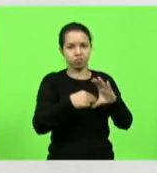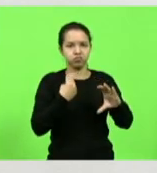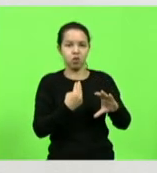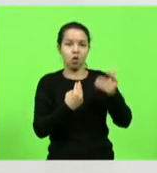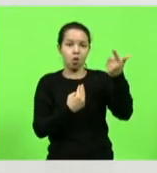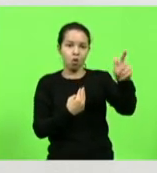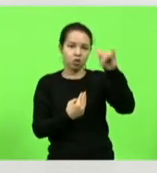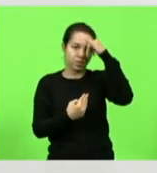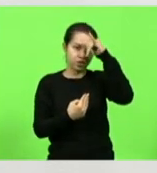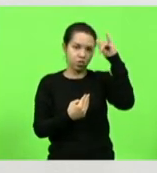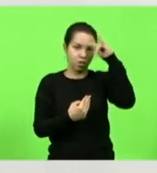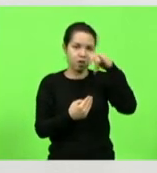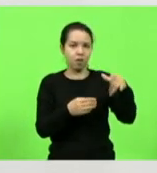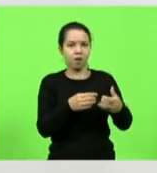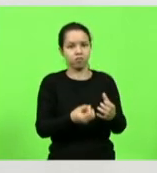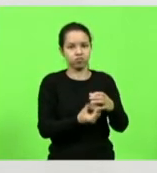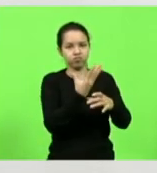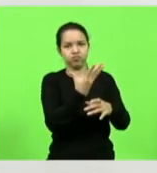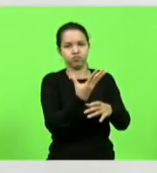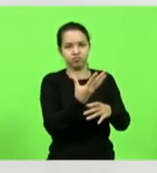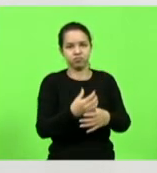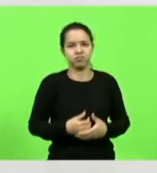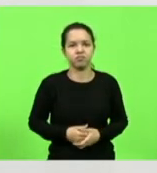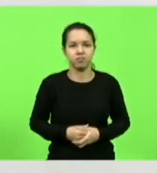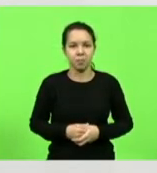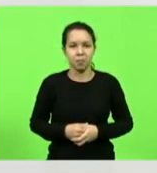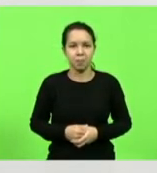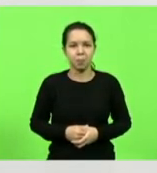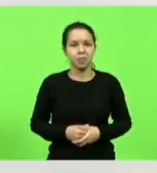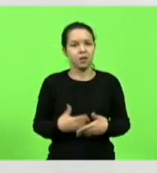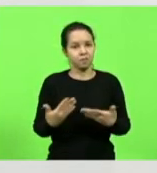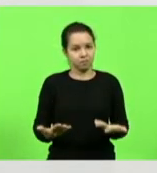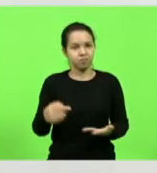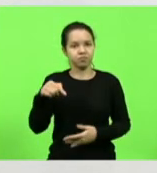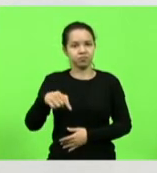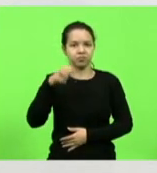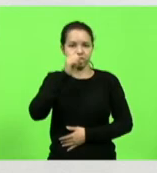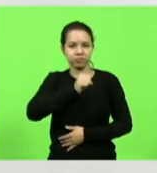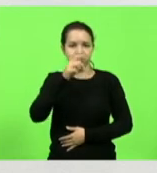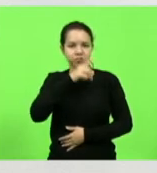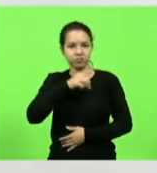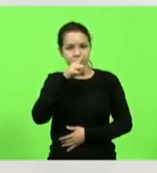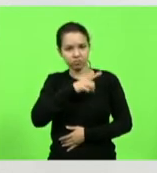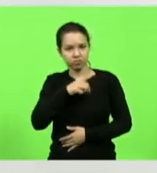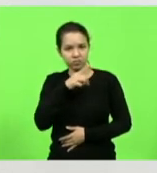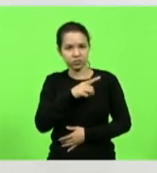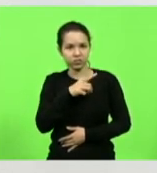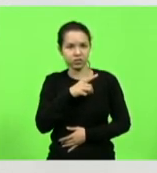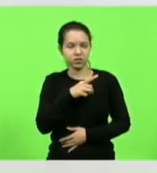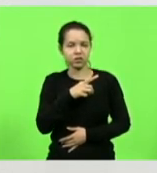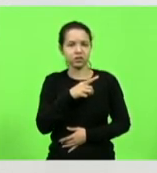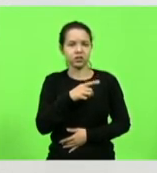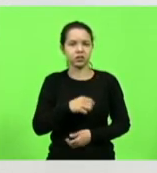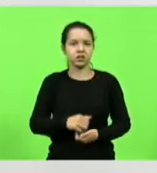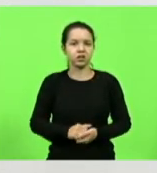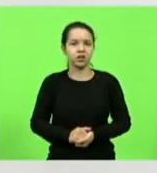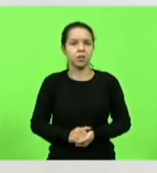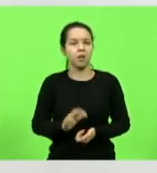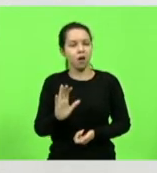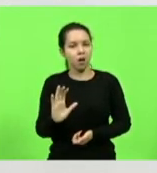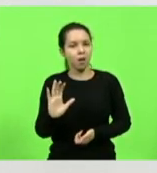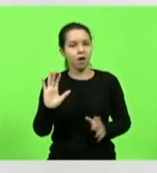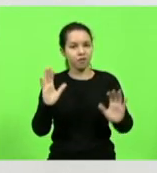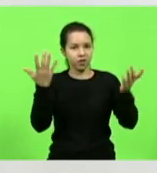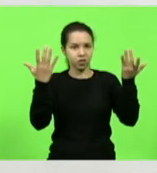útil. Pois bem, senhores, nesse final de semana, mais um grande evento pró-Bolsonaro no Rio de